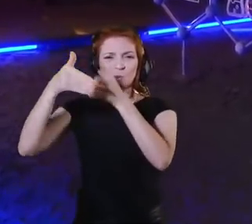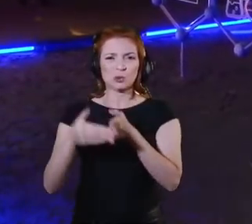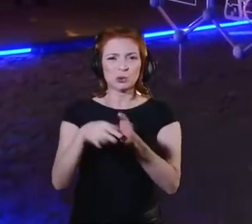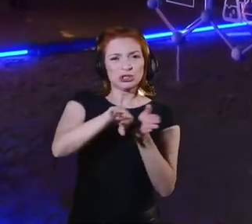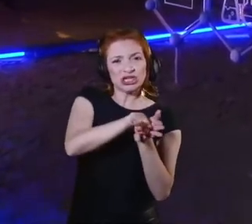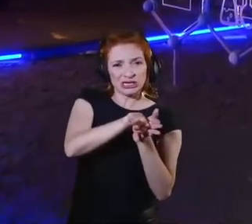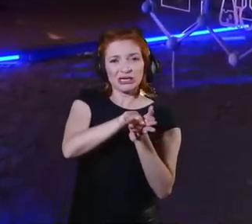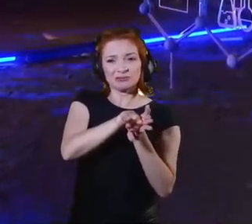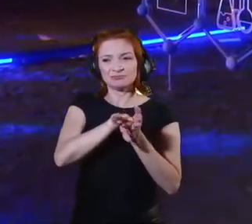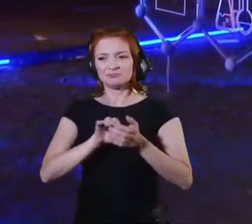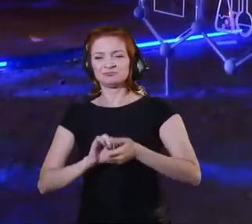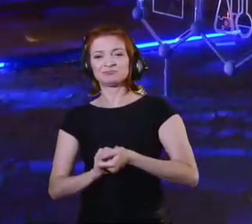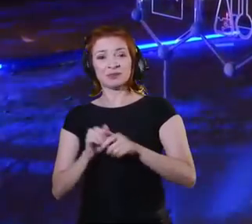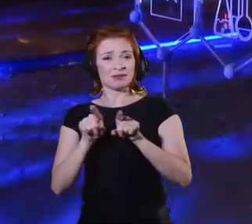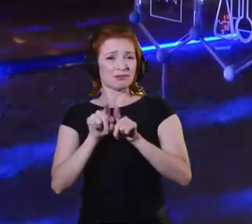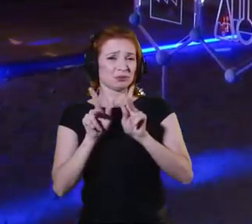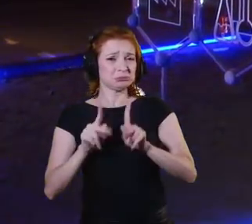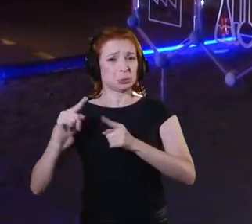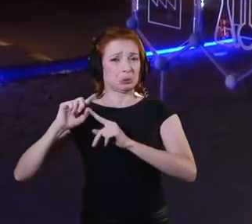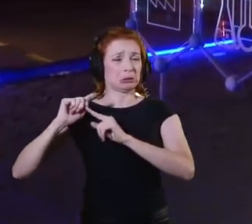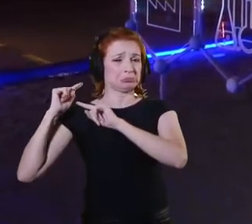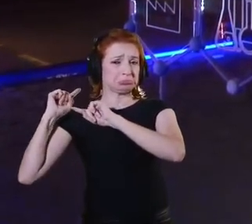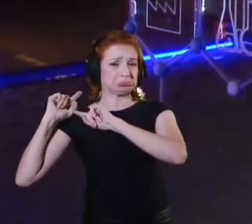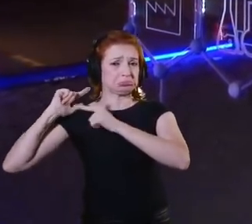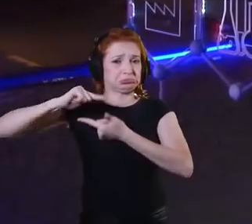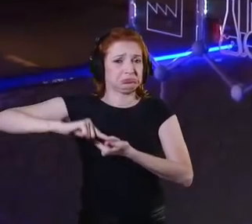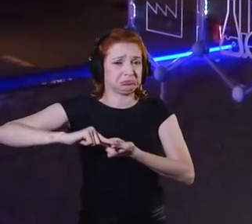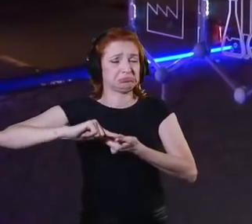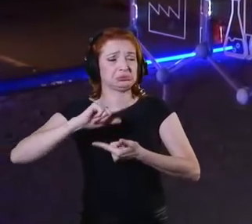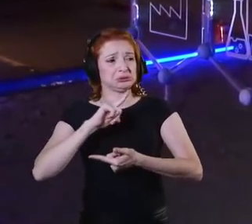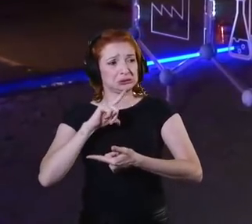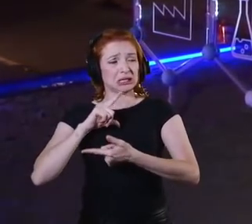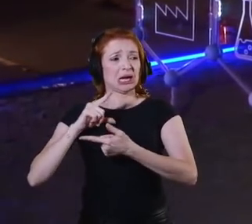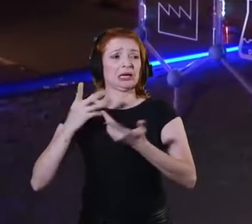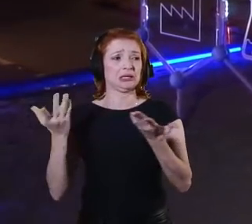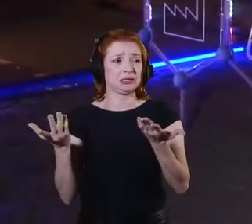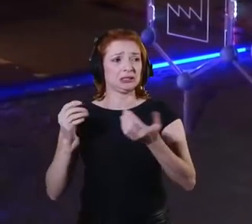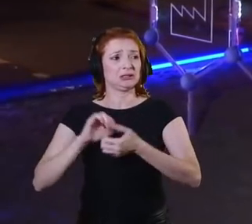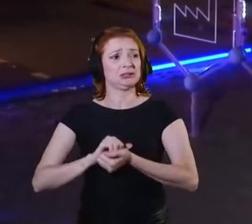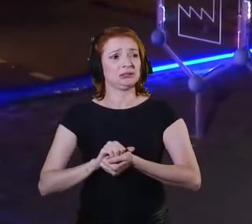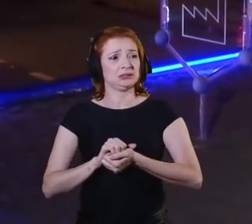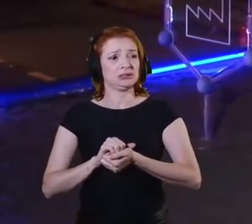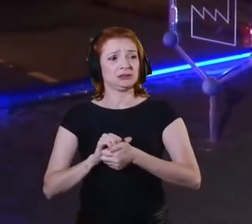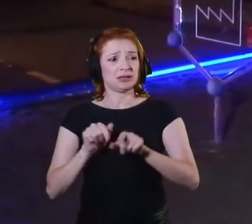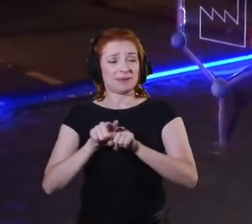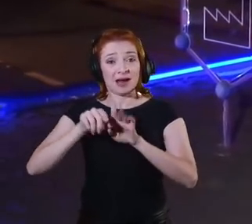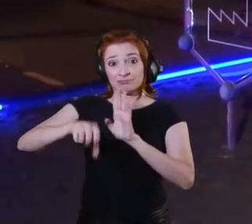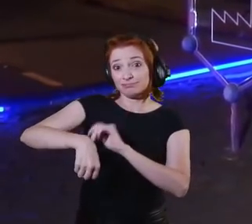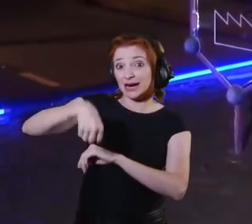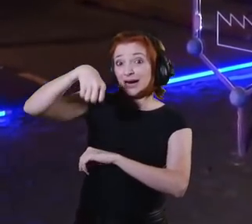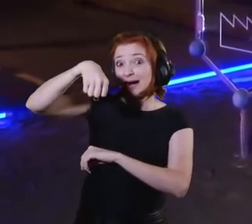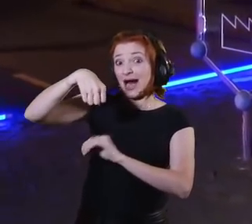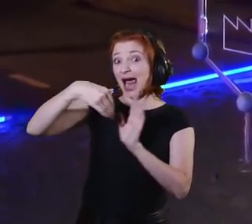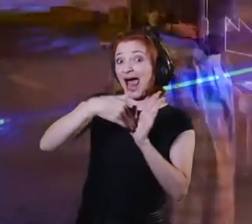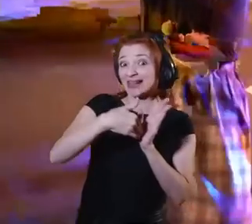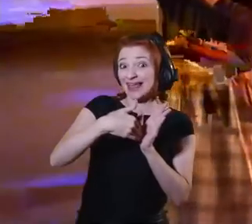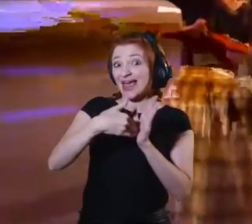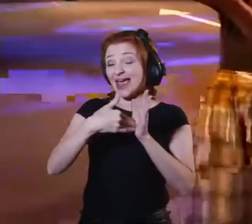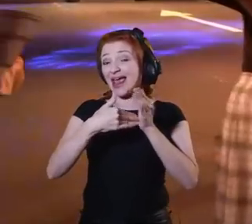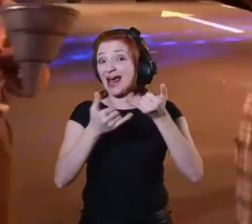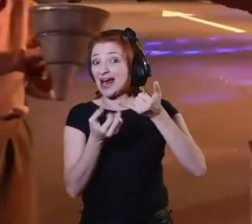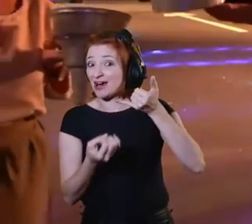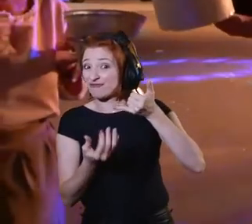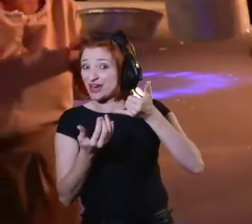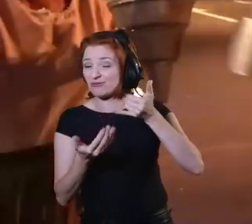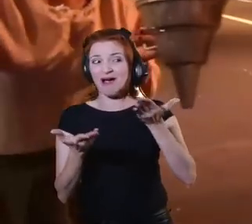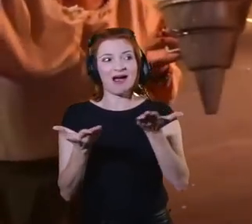seus descendentes que estão aí trazendo como destaque da lamparina ao grafeno.